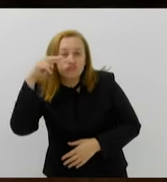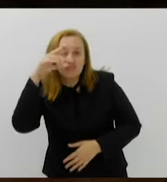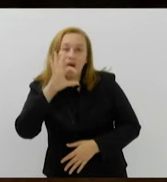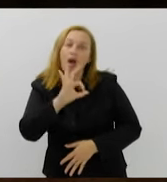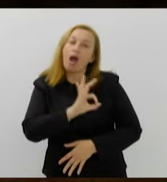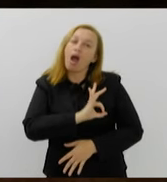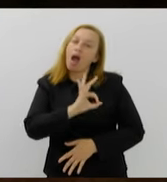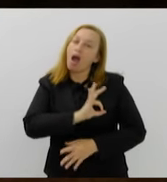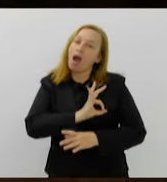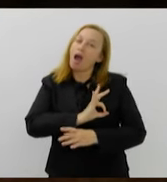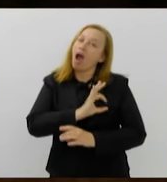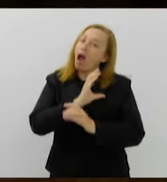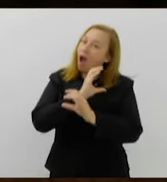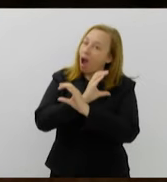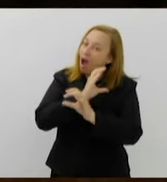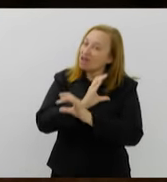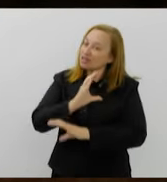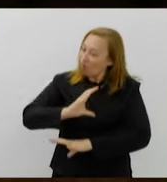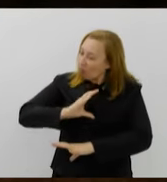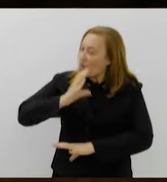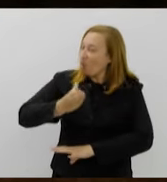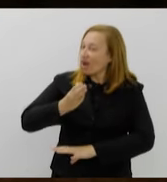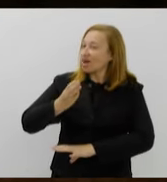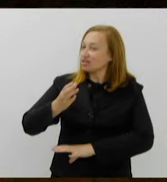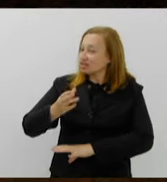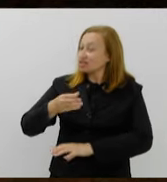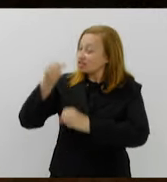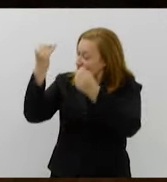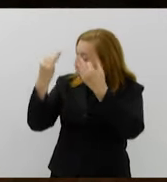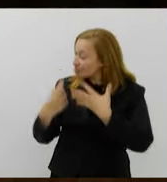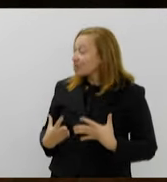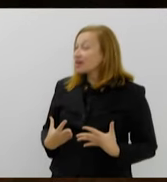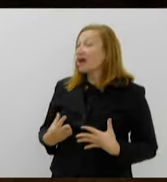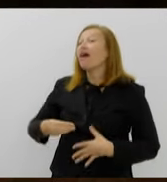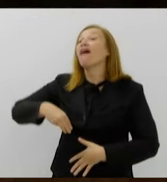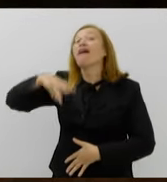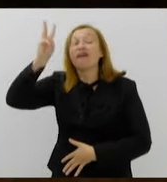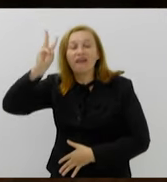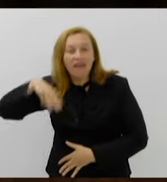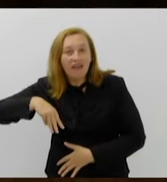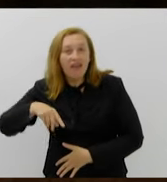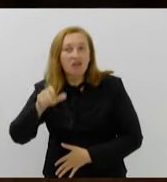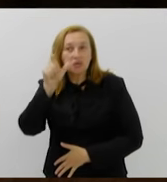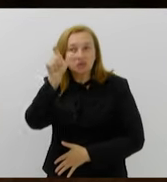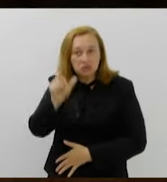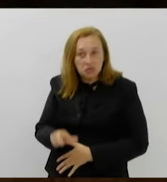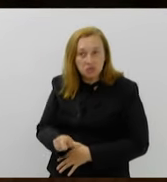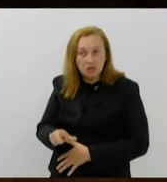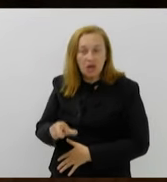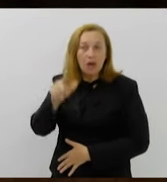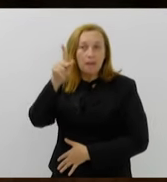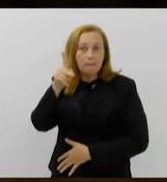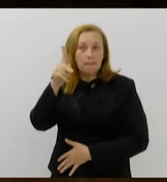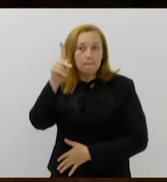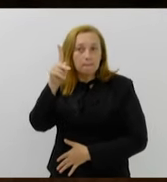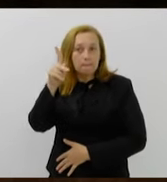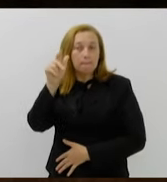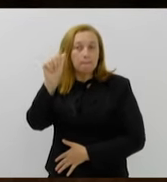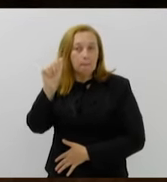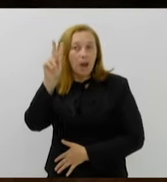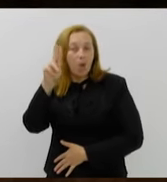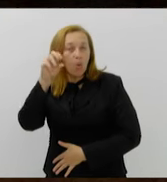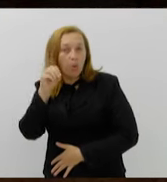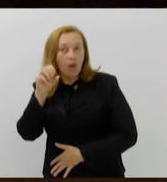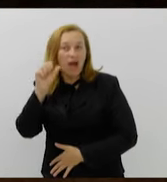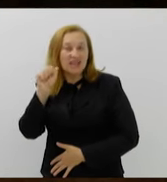civil e ele tem que ter a coragem de vir a público e explicar quem é esse cidadão vulgo Paulo Assad o